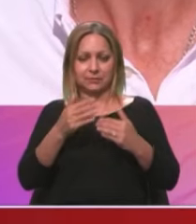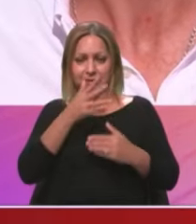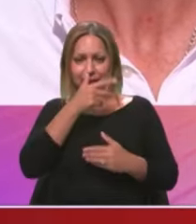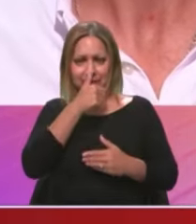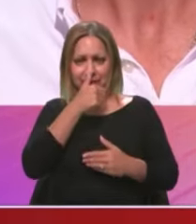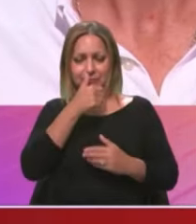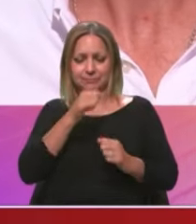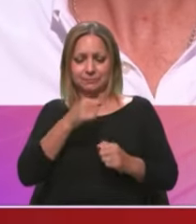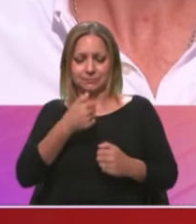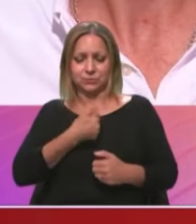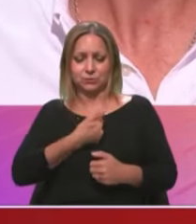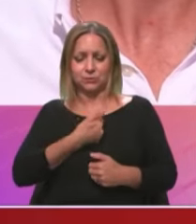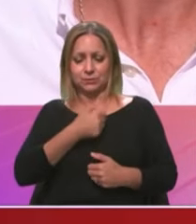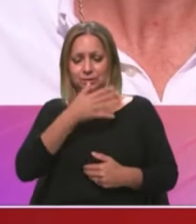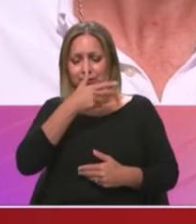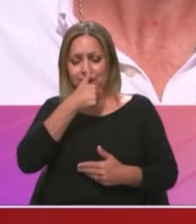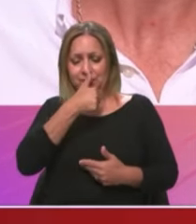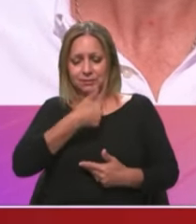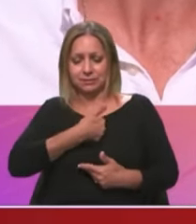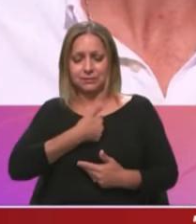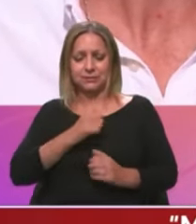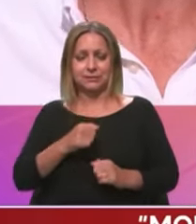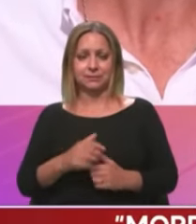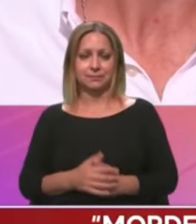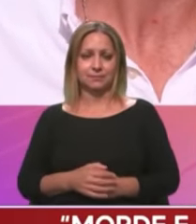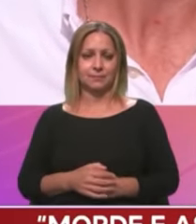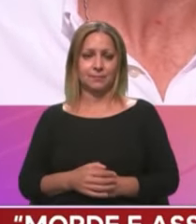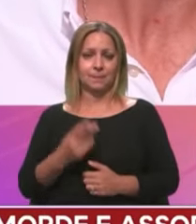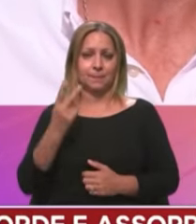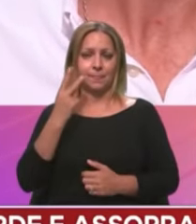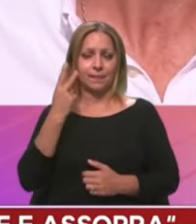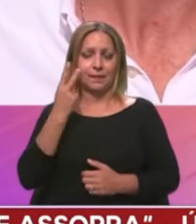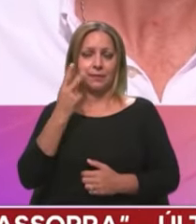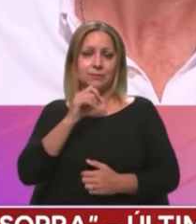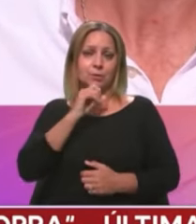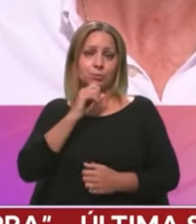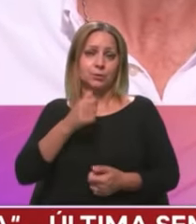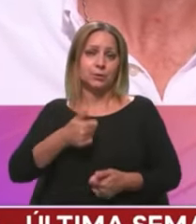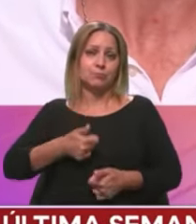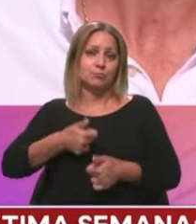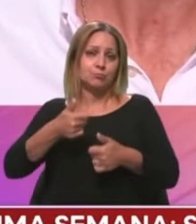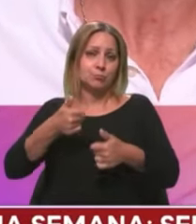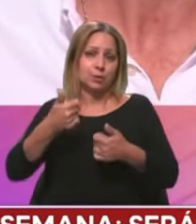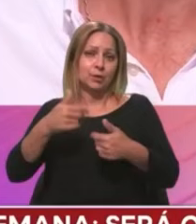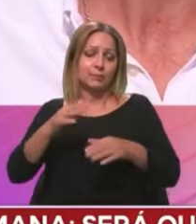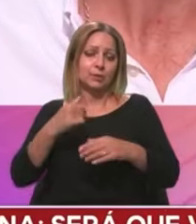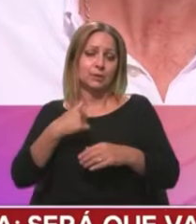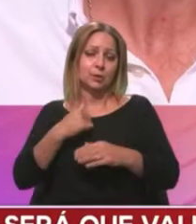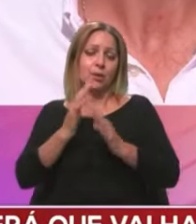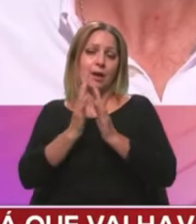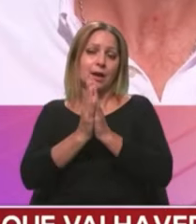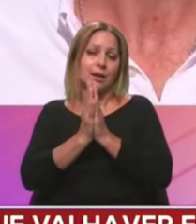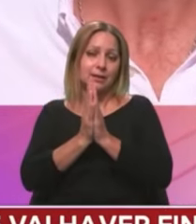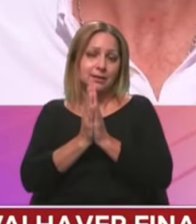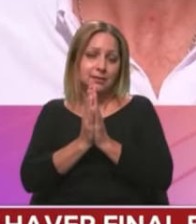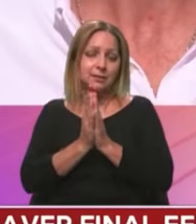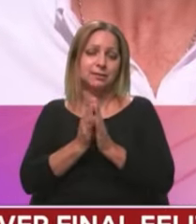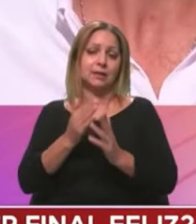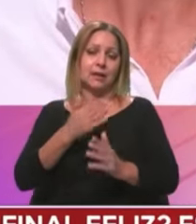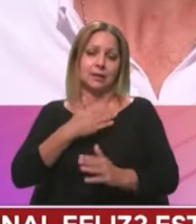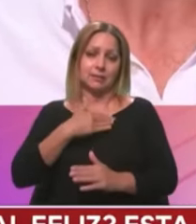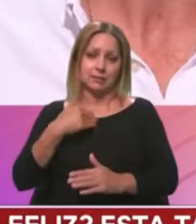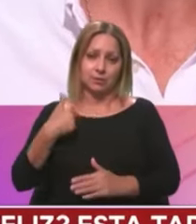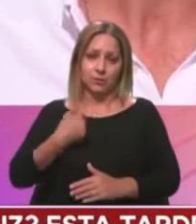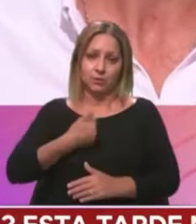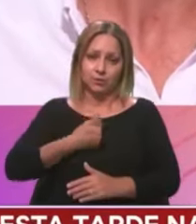triste sim triste acho que a vida podia correr melhor mas dou graças a Deus por ter saúde por ter os meus pais e por